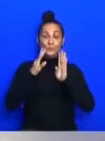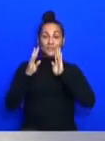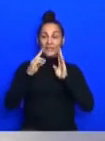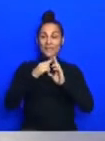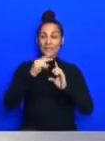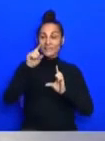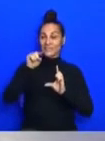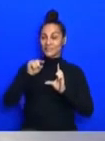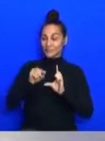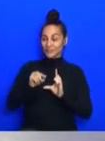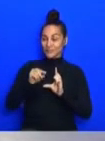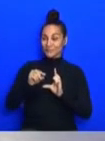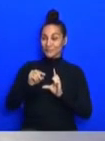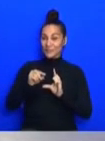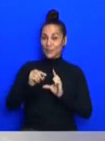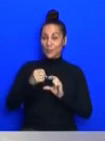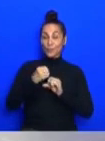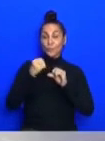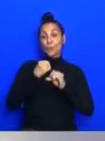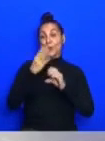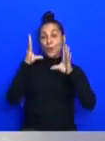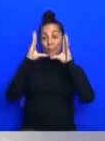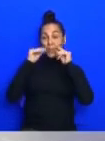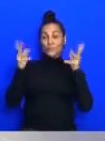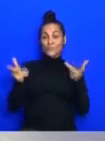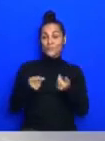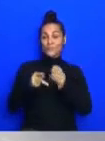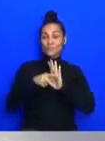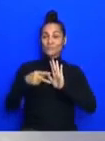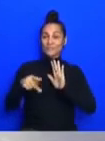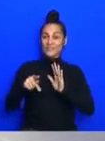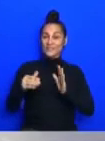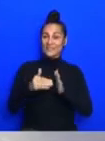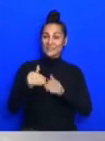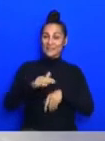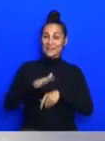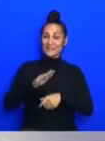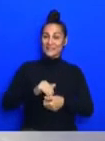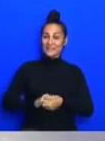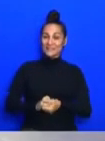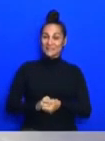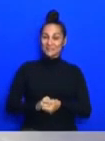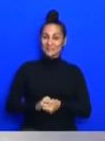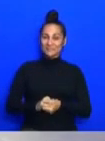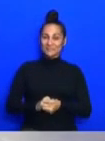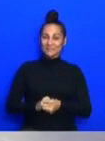e do YouTube da Caixa e da Rede TV. Uma ótima noite para você e até mais!